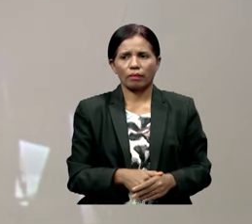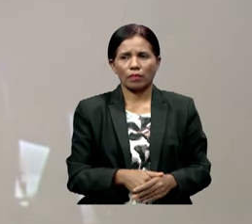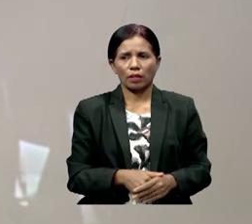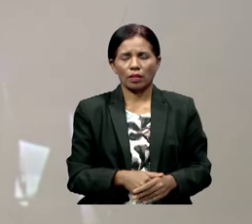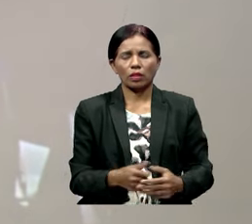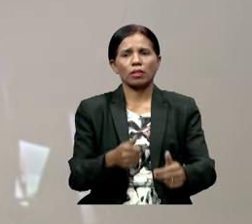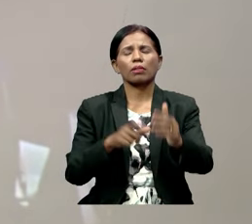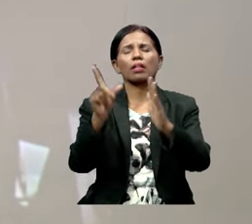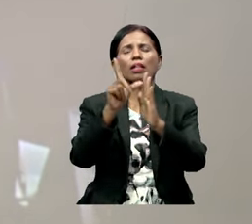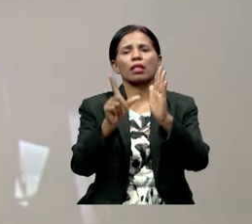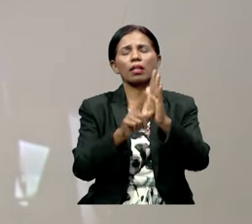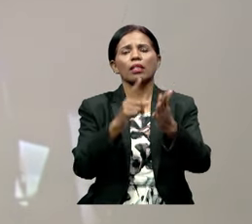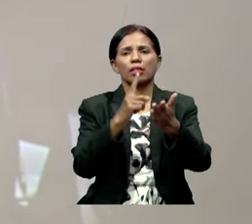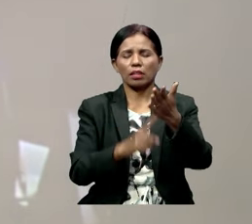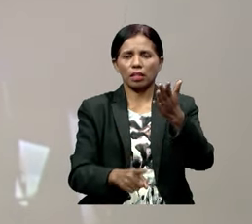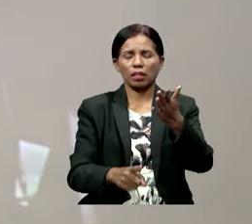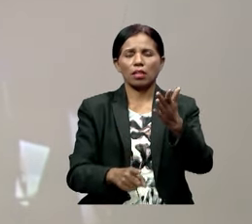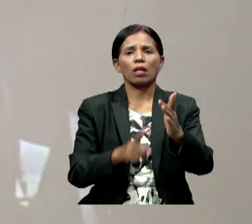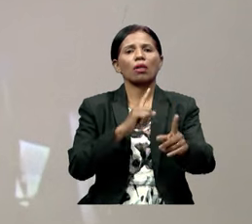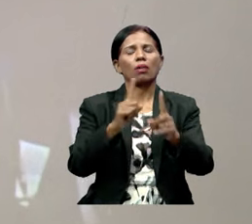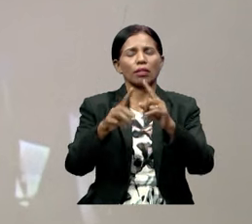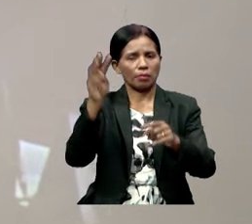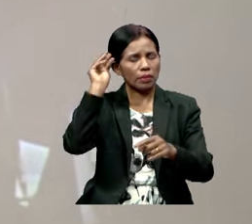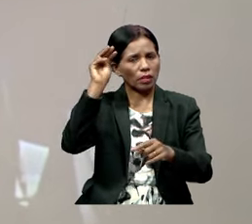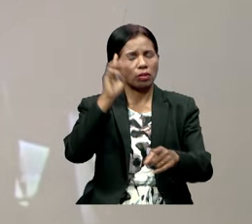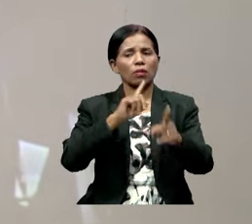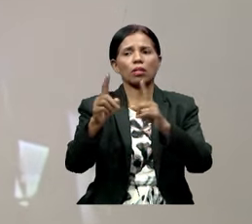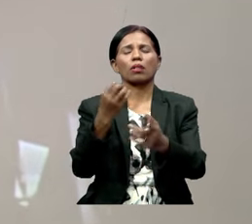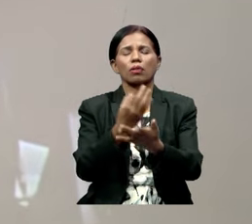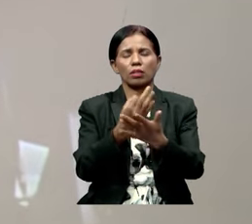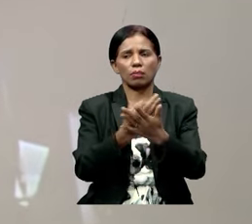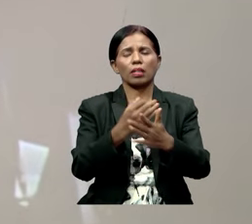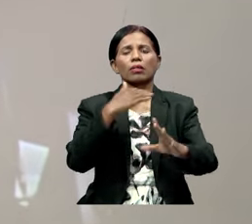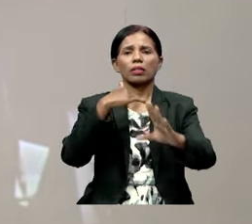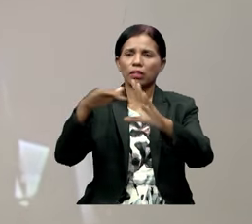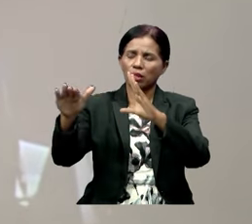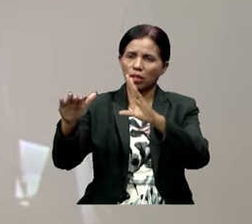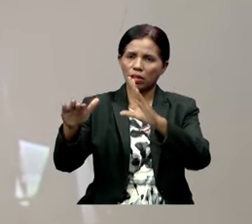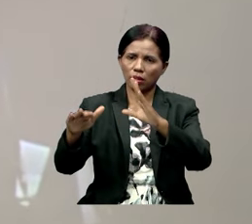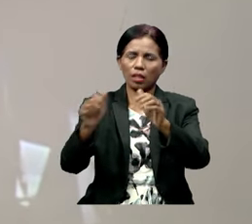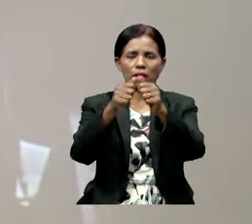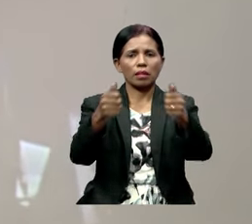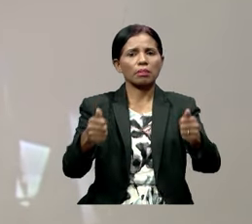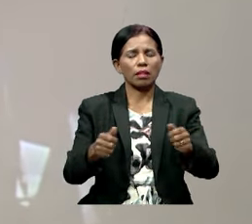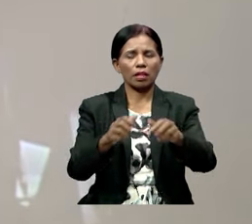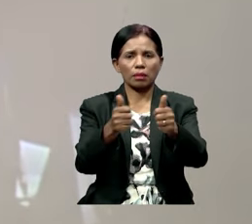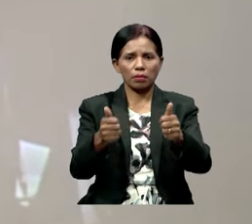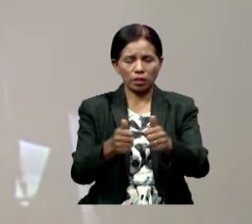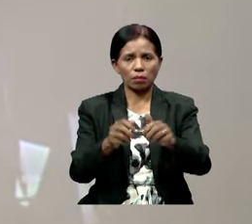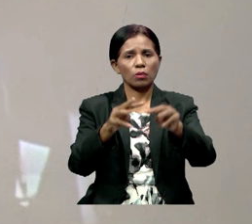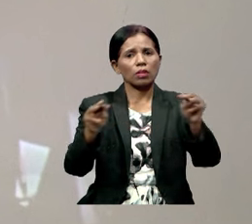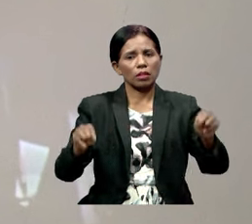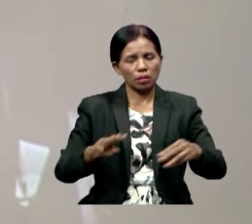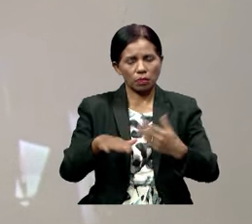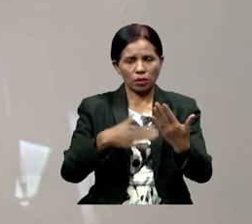Base legal saída, excelência colega, de cada orçamento transferir a nova administração municipal será